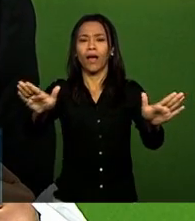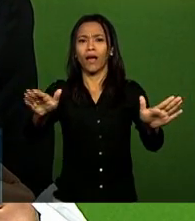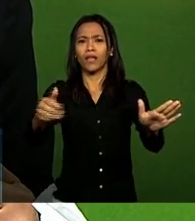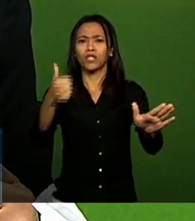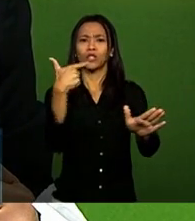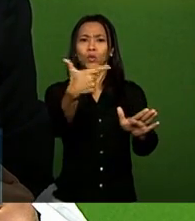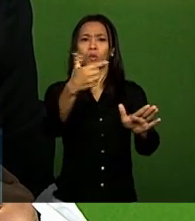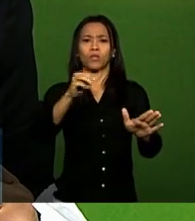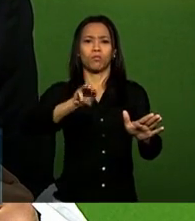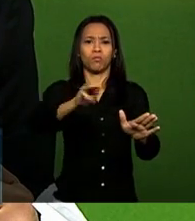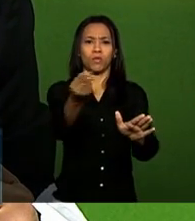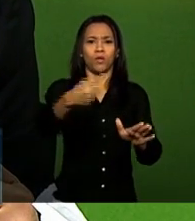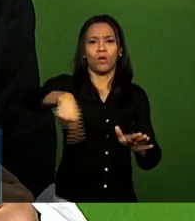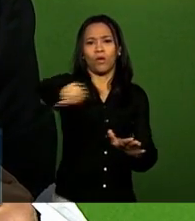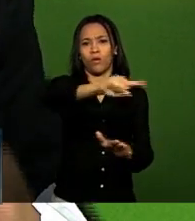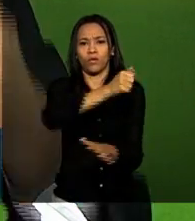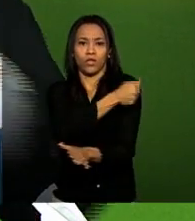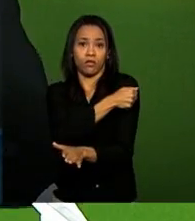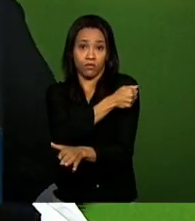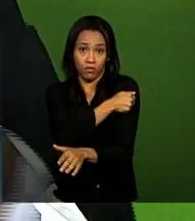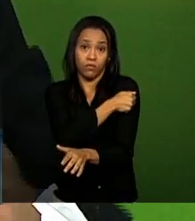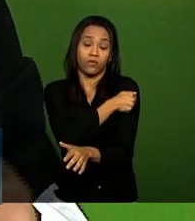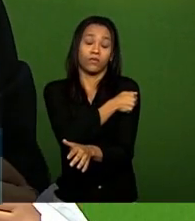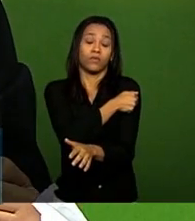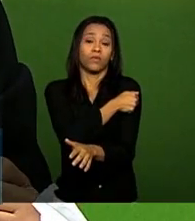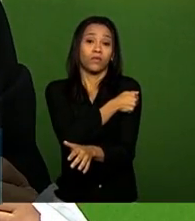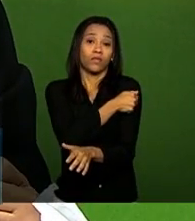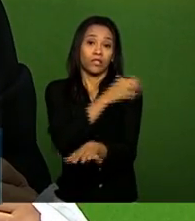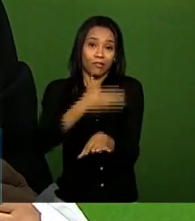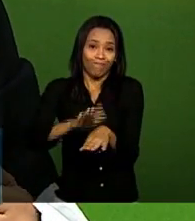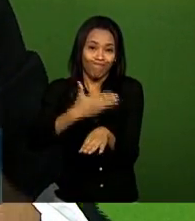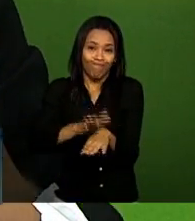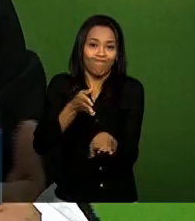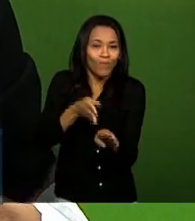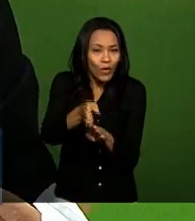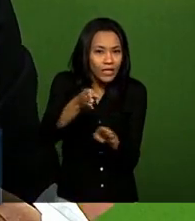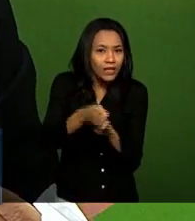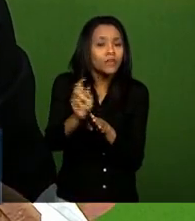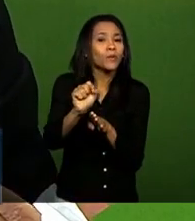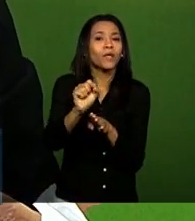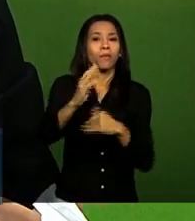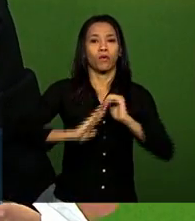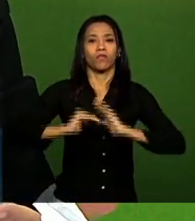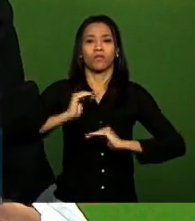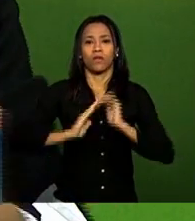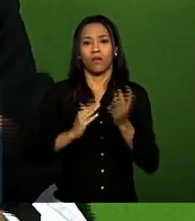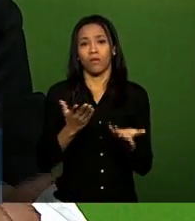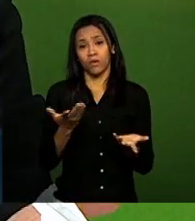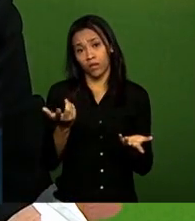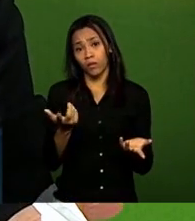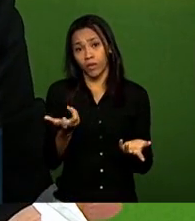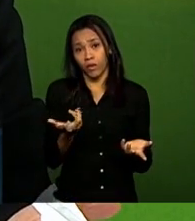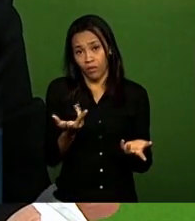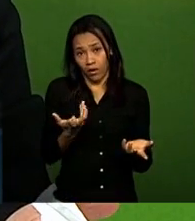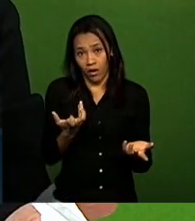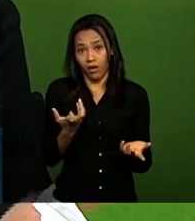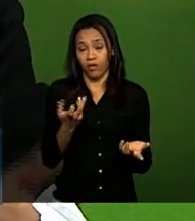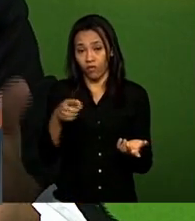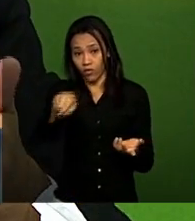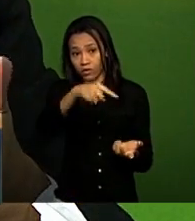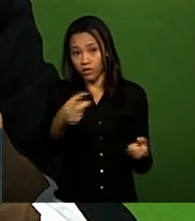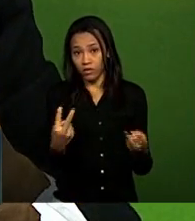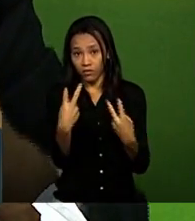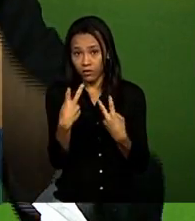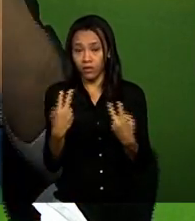alunos eh o procedo de qualificação profissional o que eu quero meus meus amigos aqueles que nos acompanham é